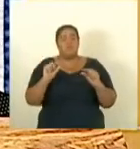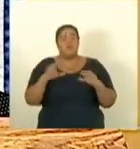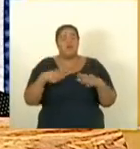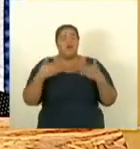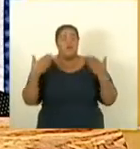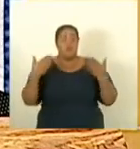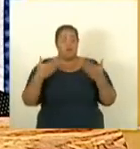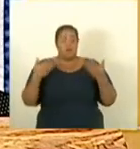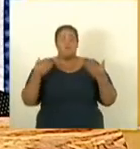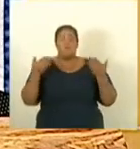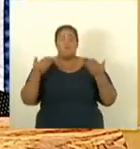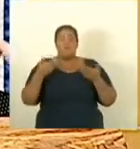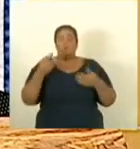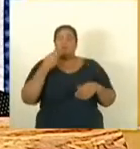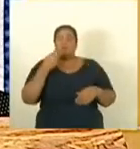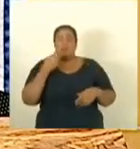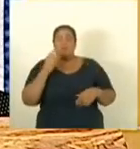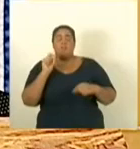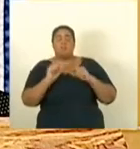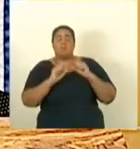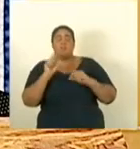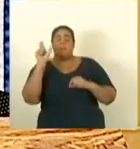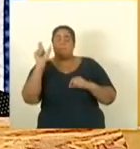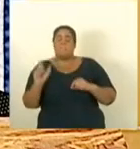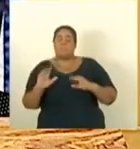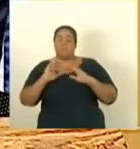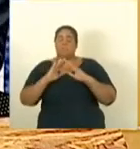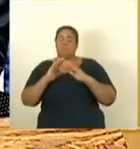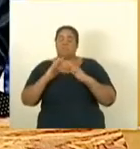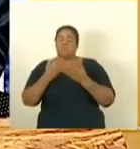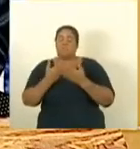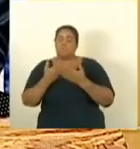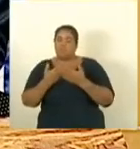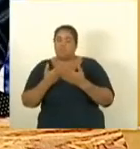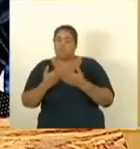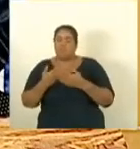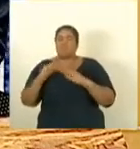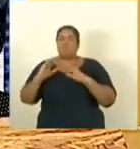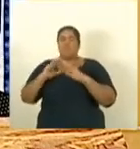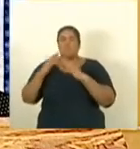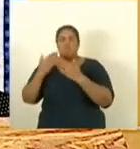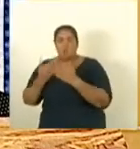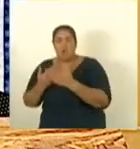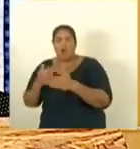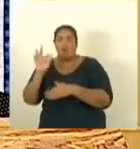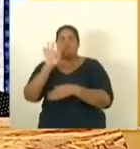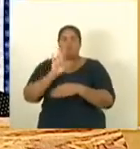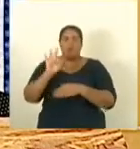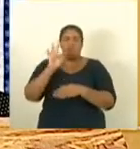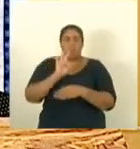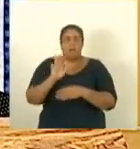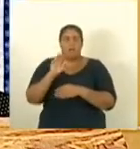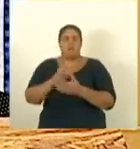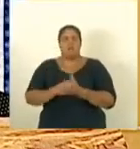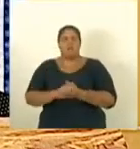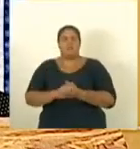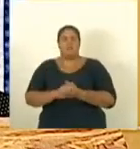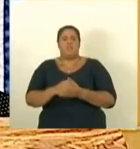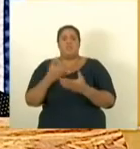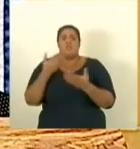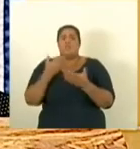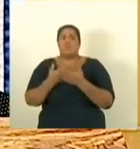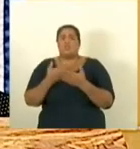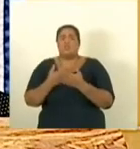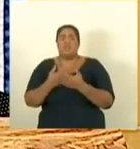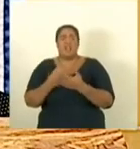nas escolas de ensino fundamental, de ensino médio, nas universidades. Estudar não é uma